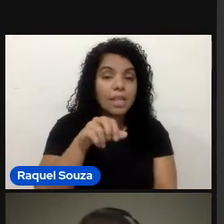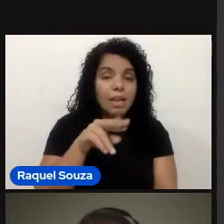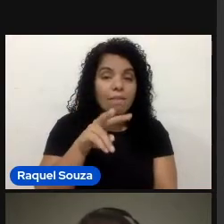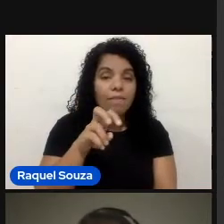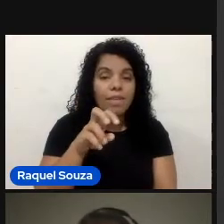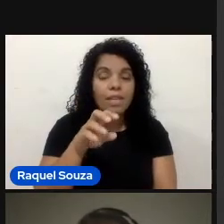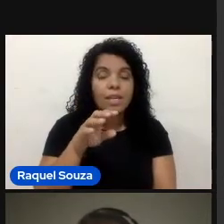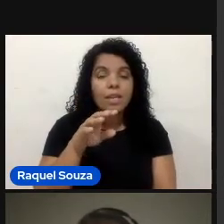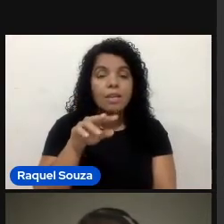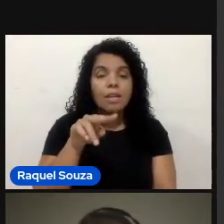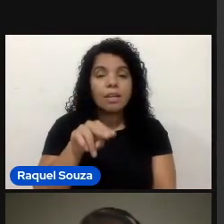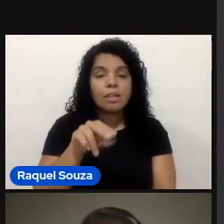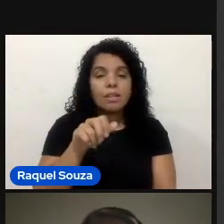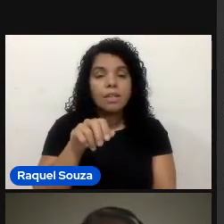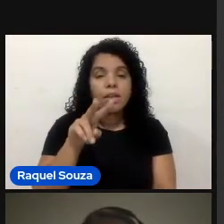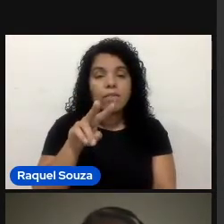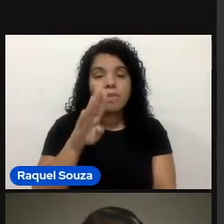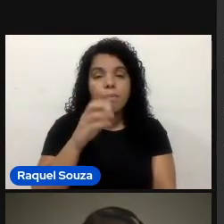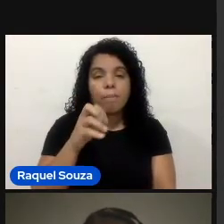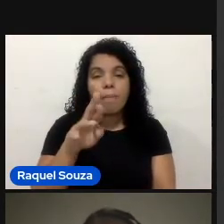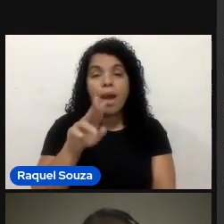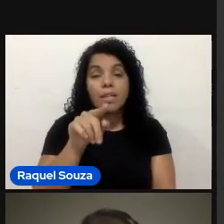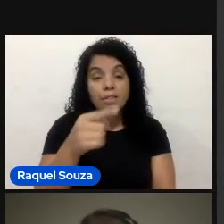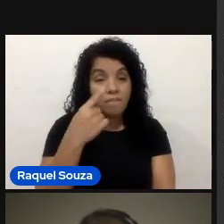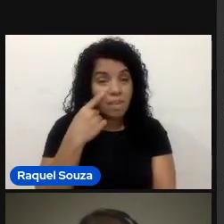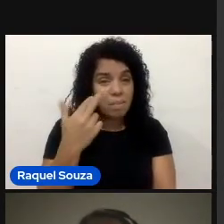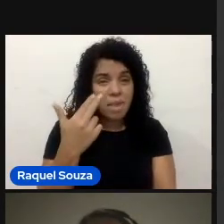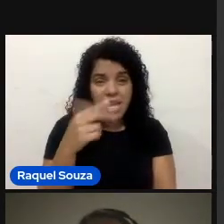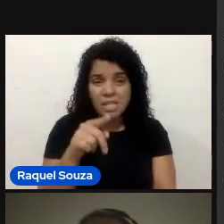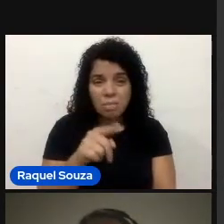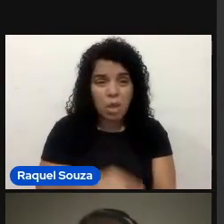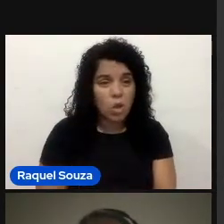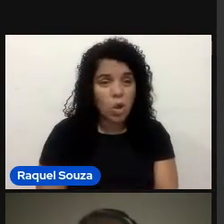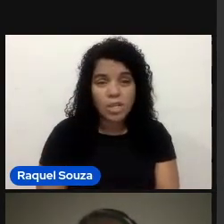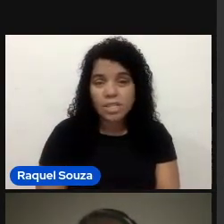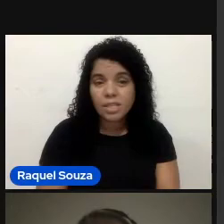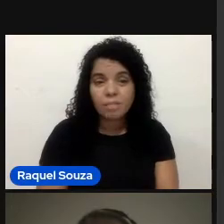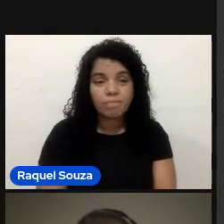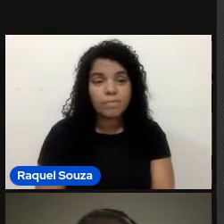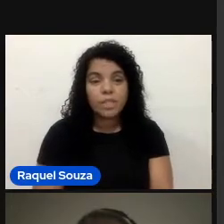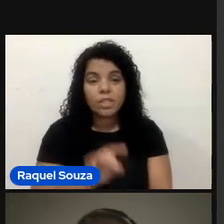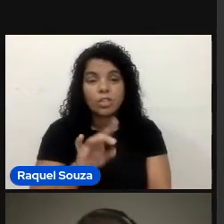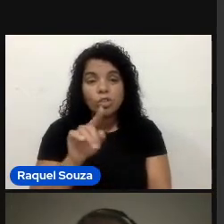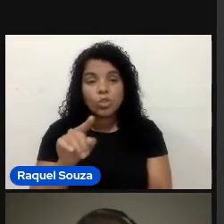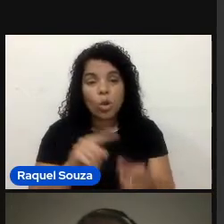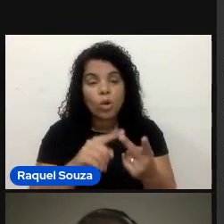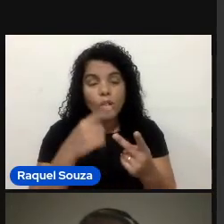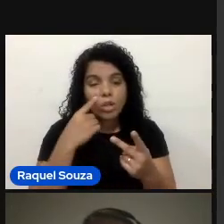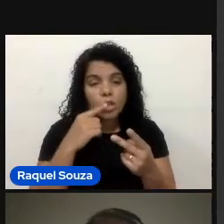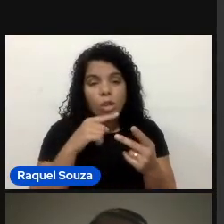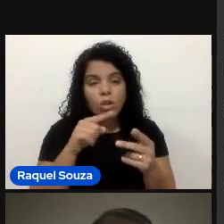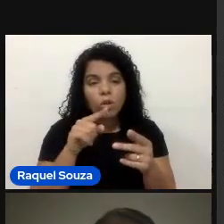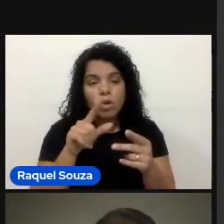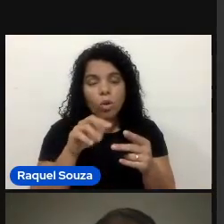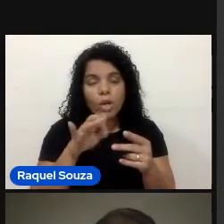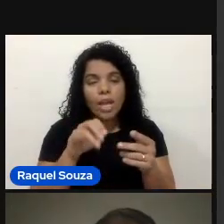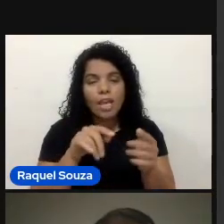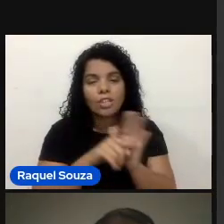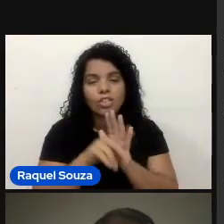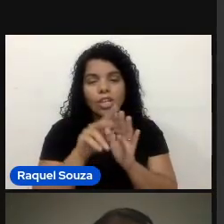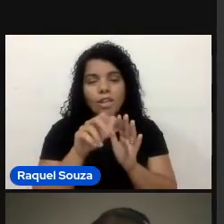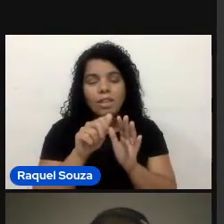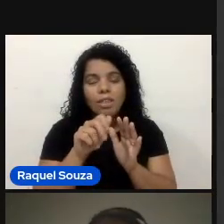coisa, você vai ver que isso daqui é exatamente igual. Aqui eu só estou pegando o locator de navbar e tirando o